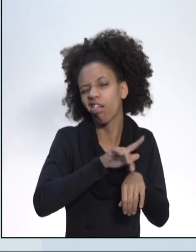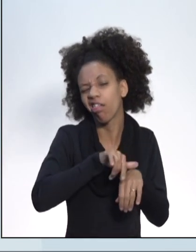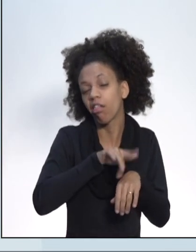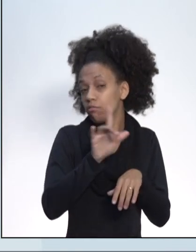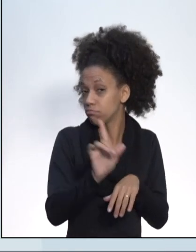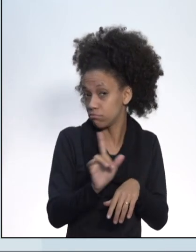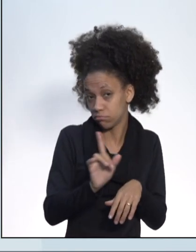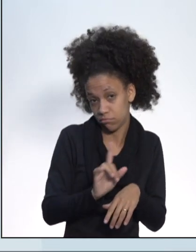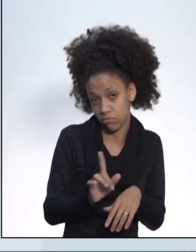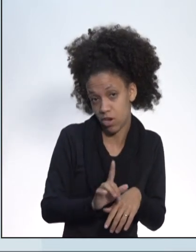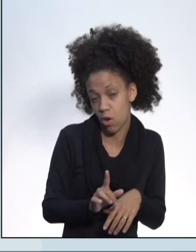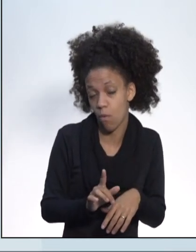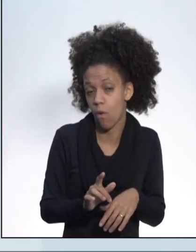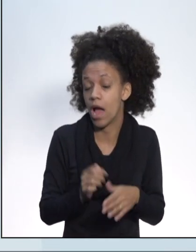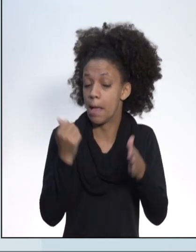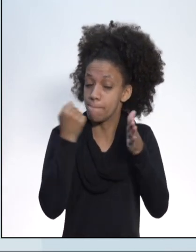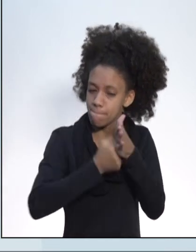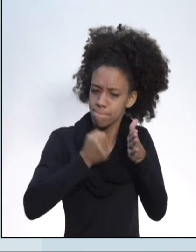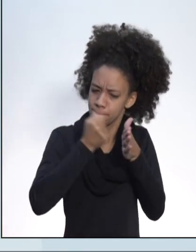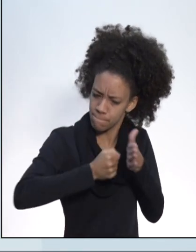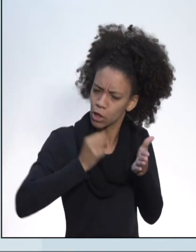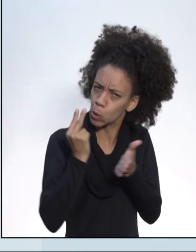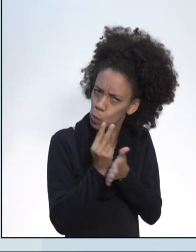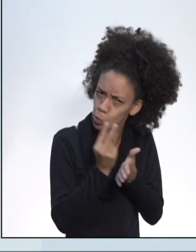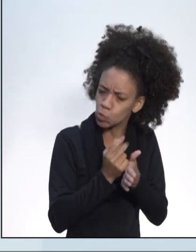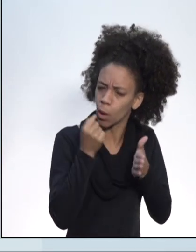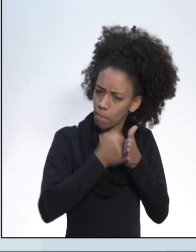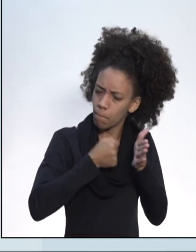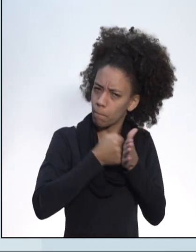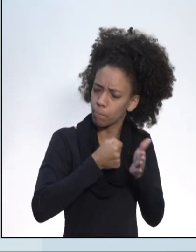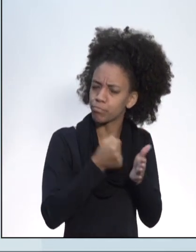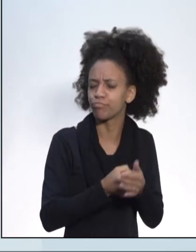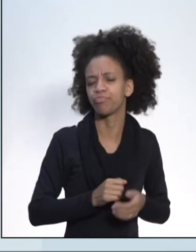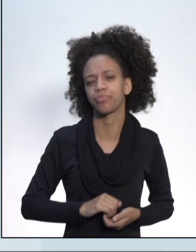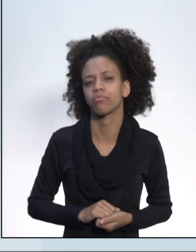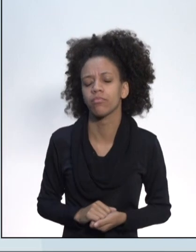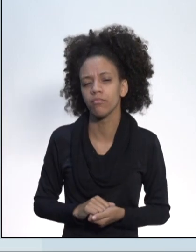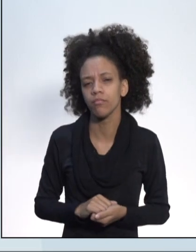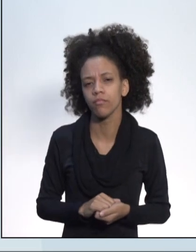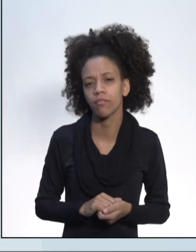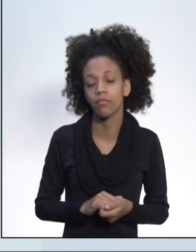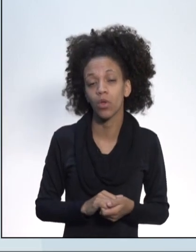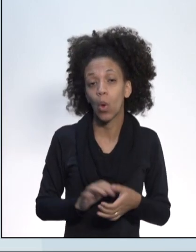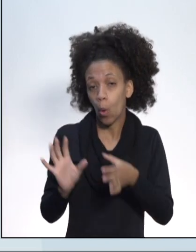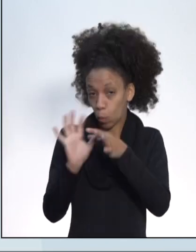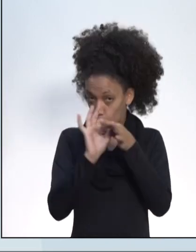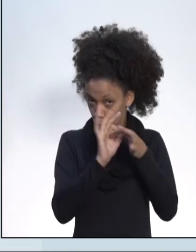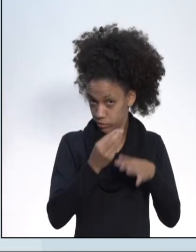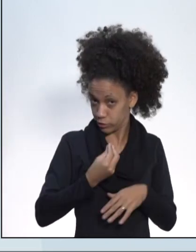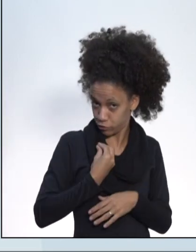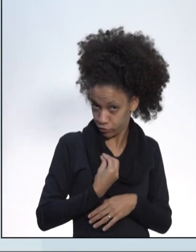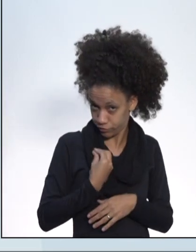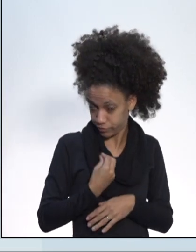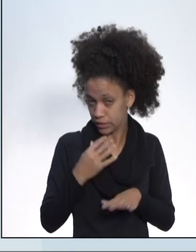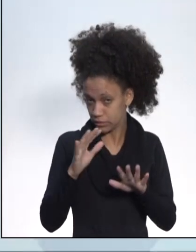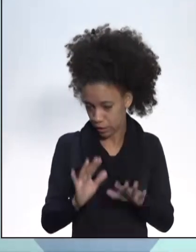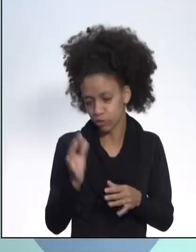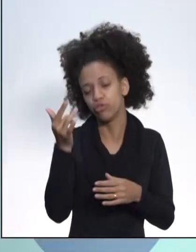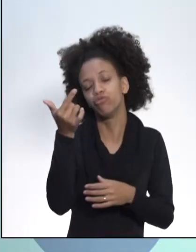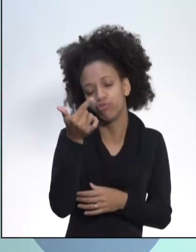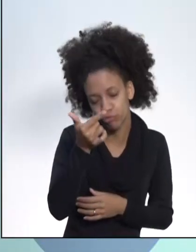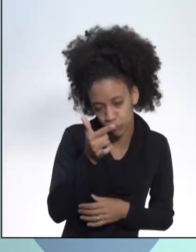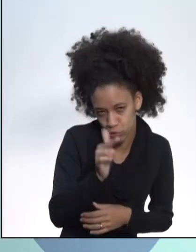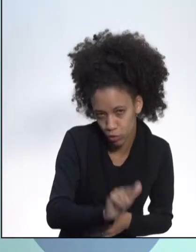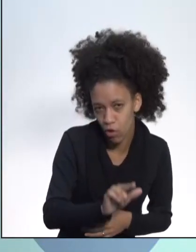desconfortáveis. Persistência. Para o nosso contexto atual, e de novo a gente vai